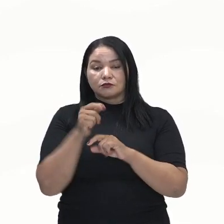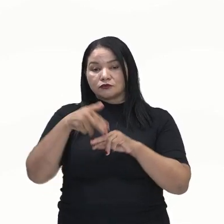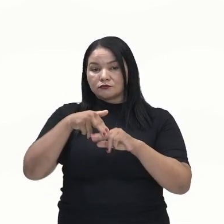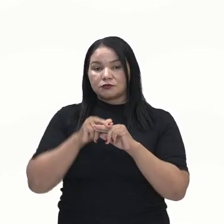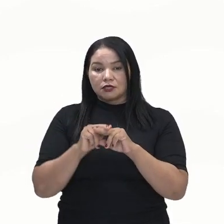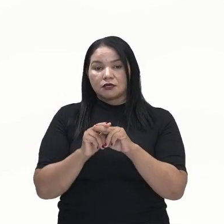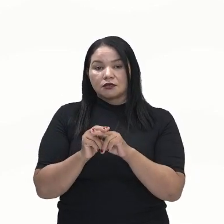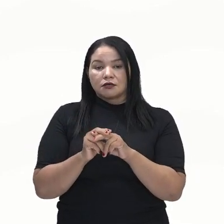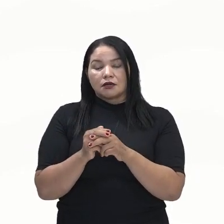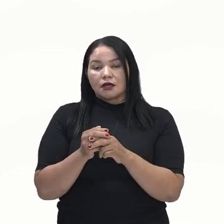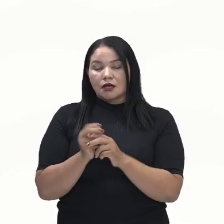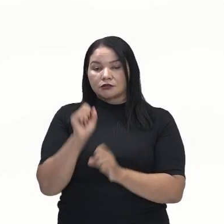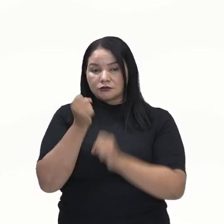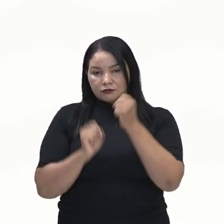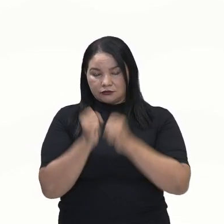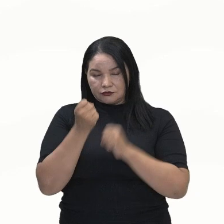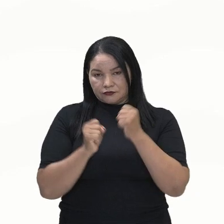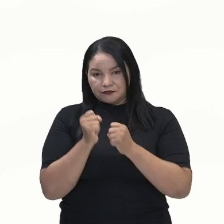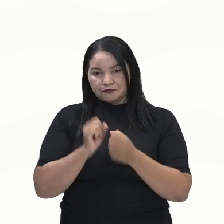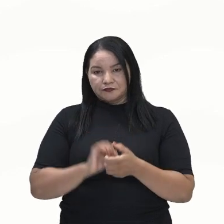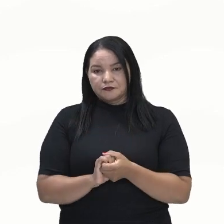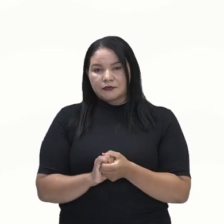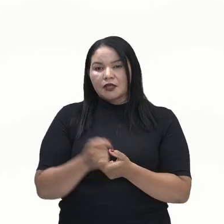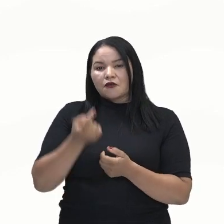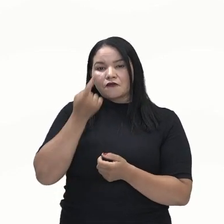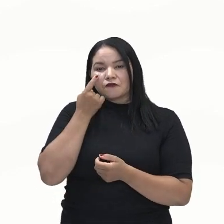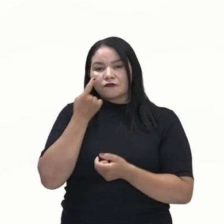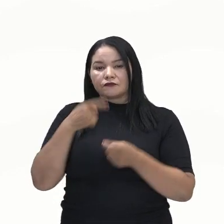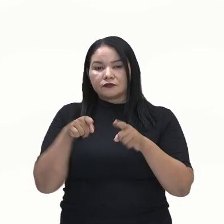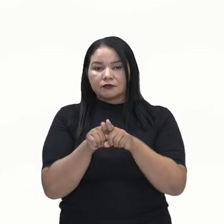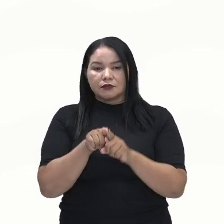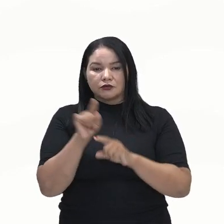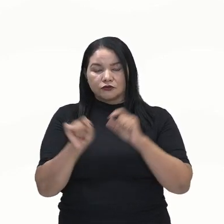da industrialização. Vamos observar